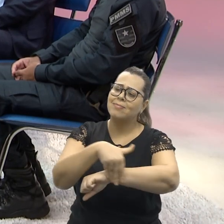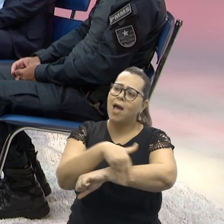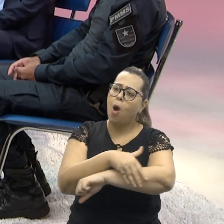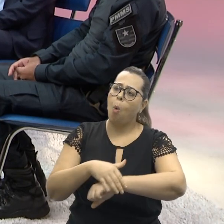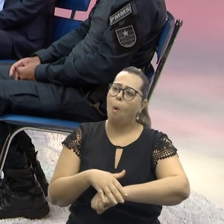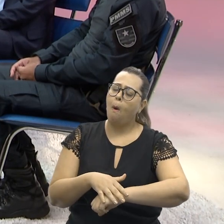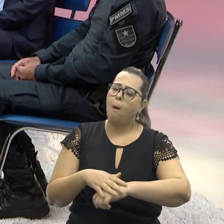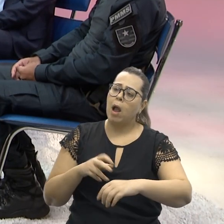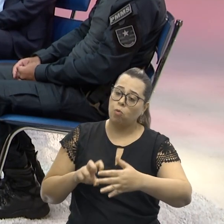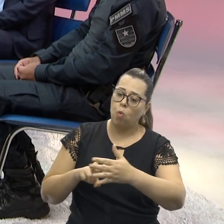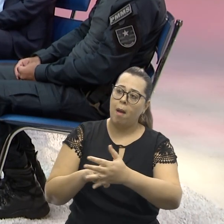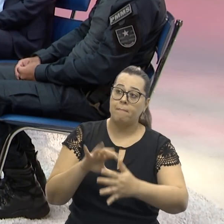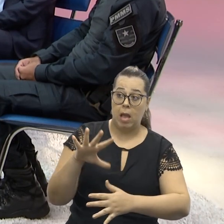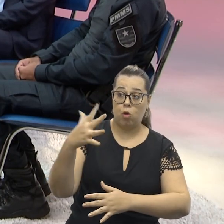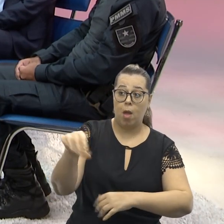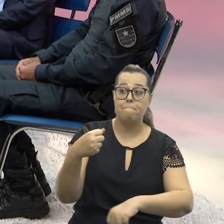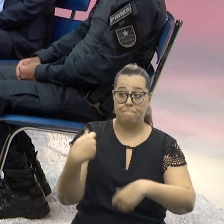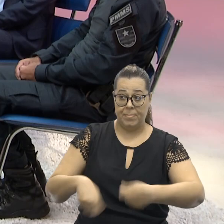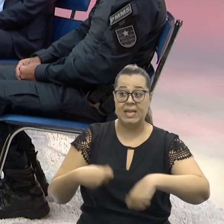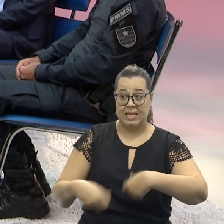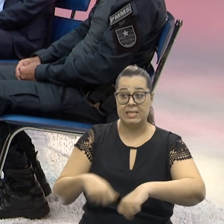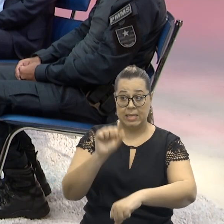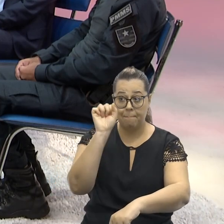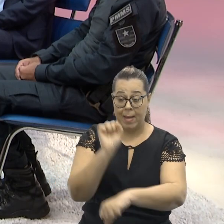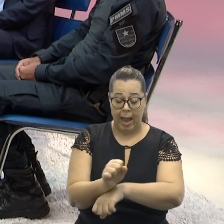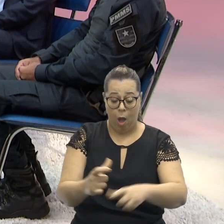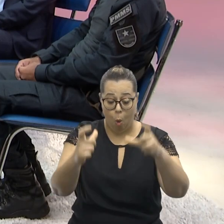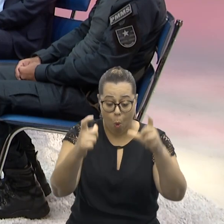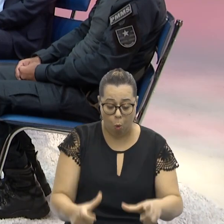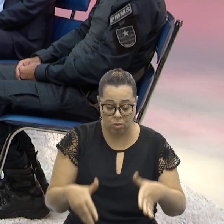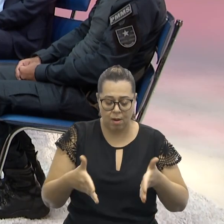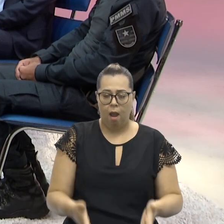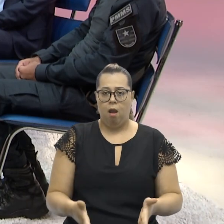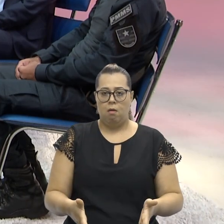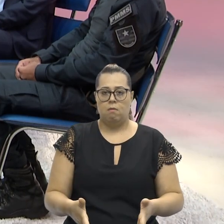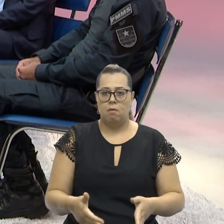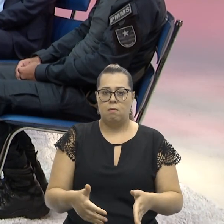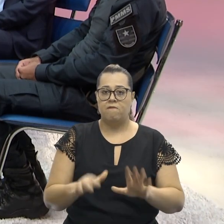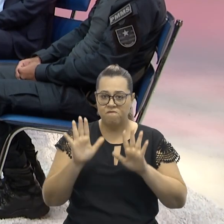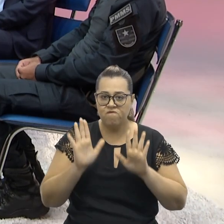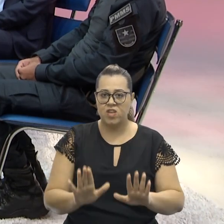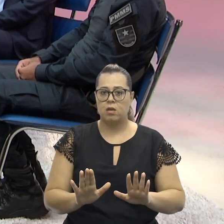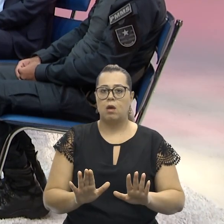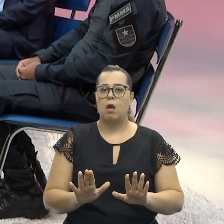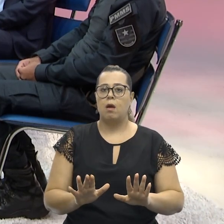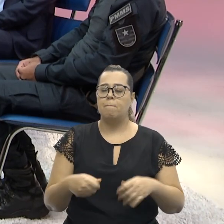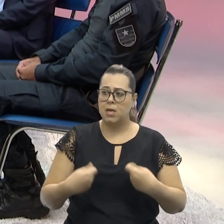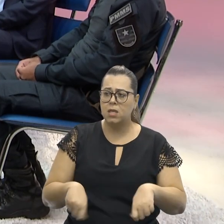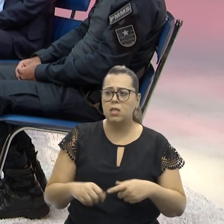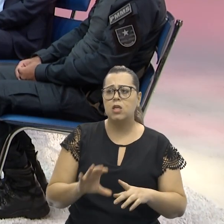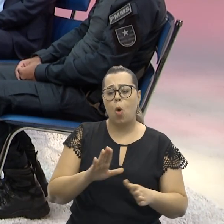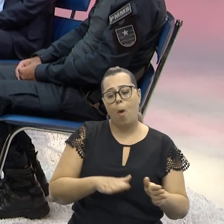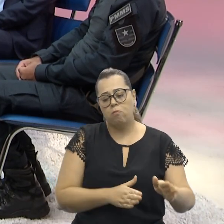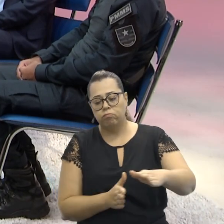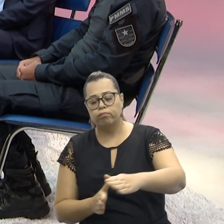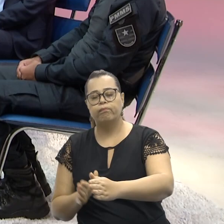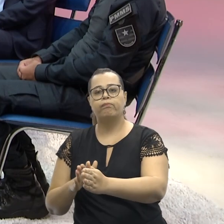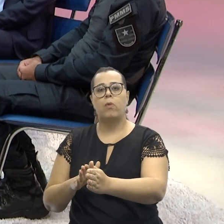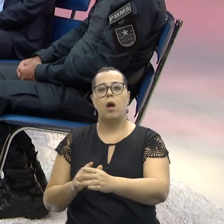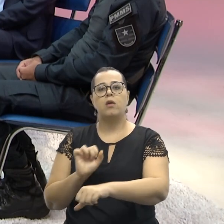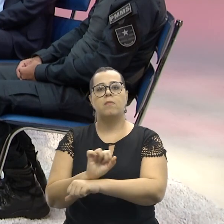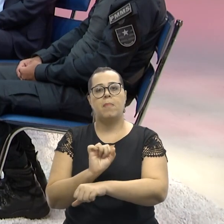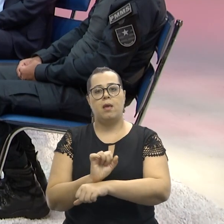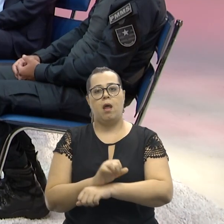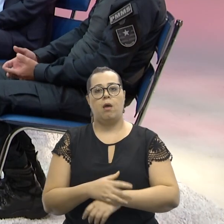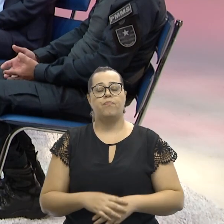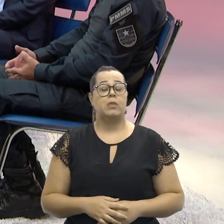via, precisa ficar parado ali na via? Ou ela pode encostar o carro e aguardar ali a fiscalização? Como que procede em relação